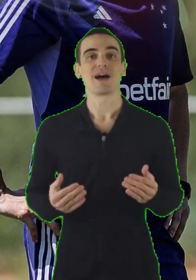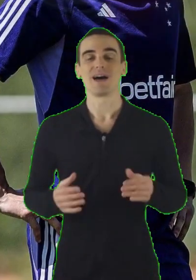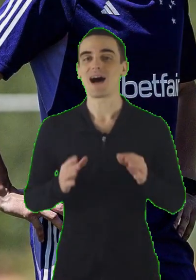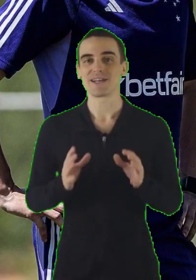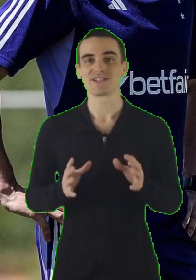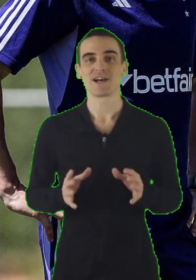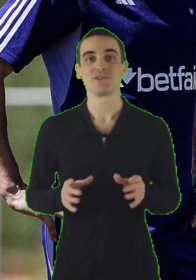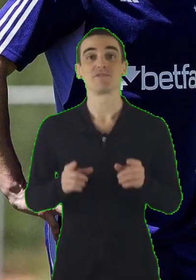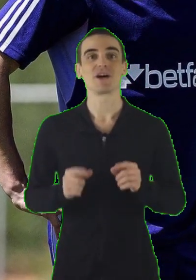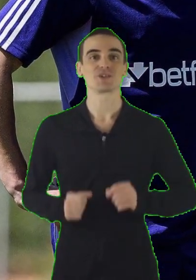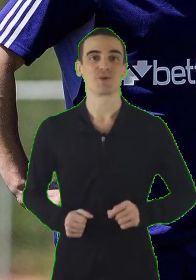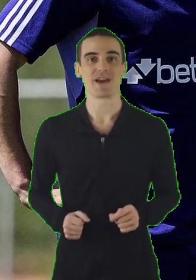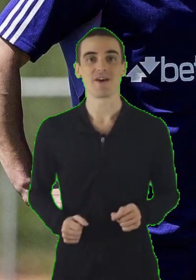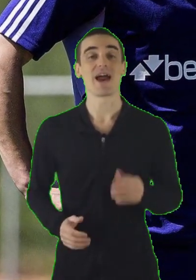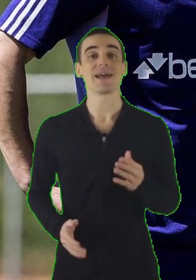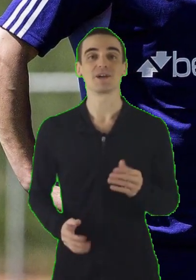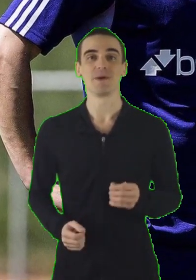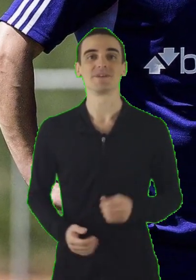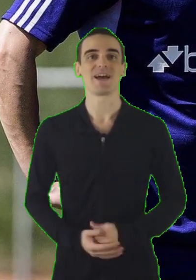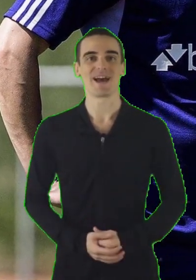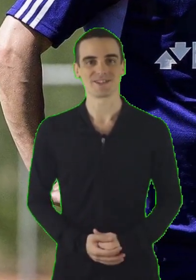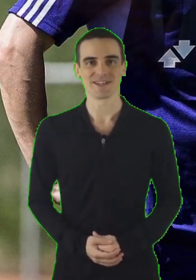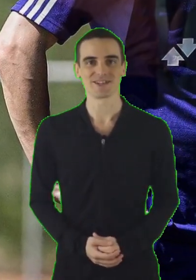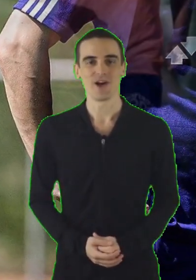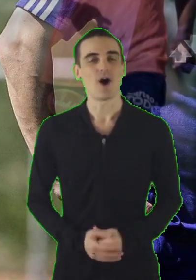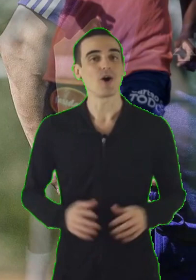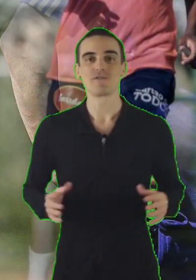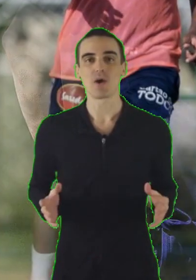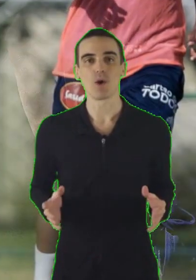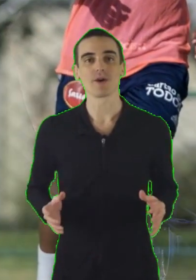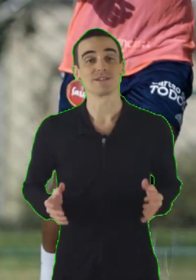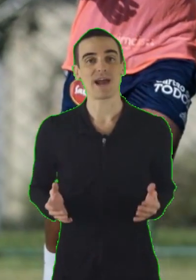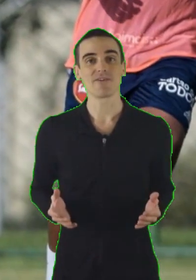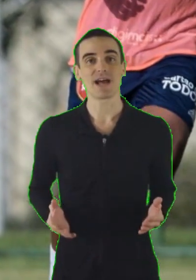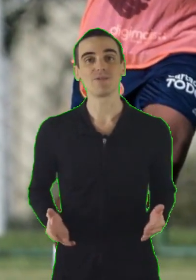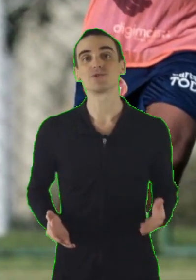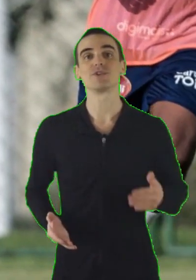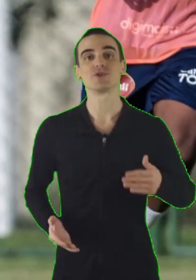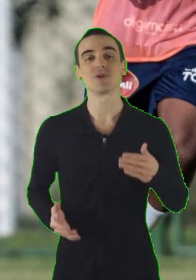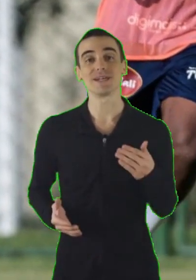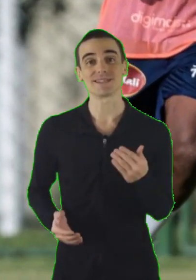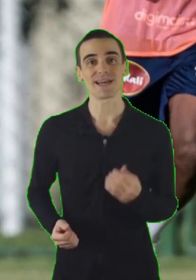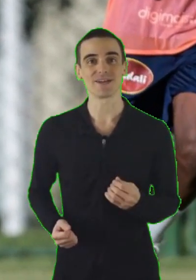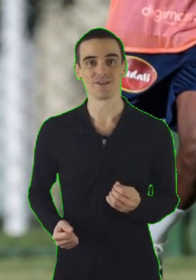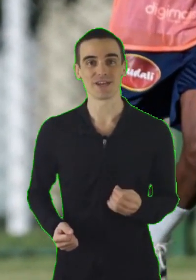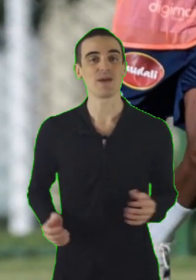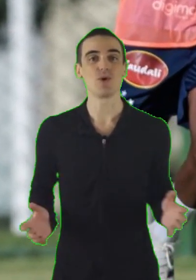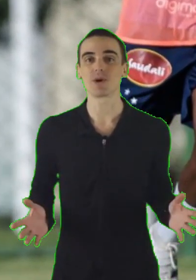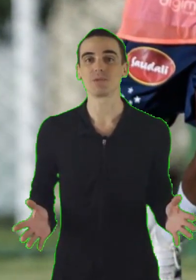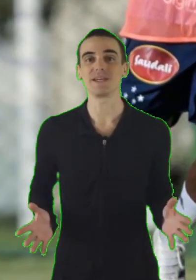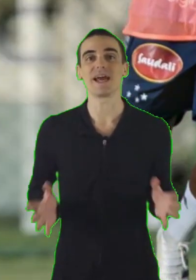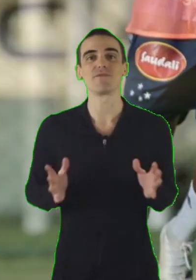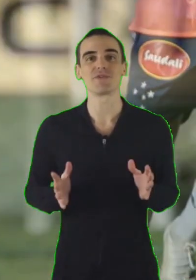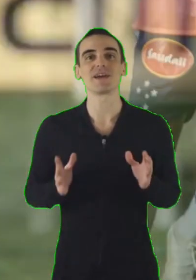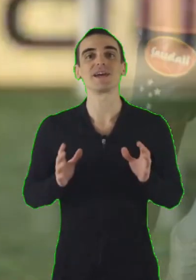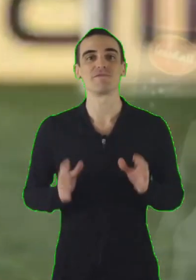história do clube como mandante no primeiro turno. Se vencer o Botafogo, a Raposa vai chegar a 26 pontos e terá chance de se reaproximar do